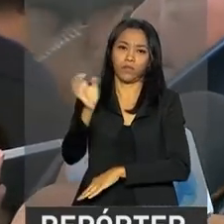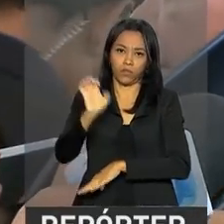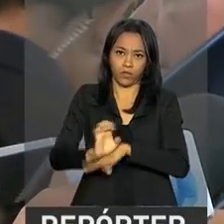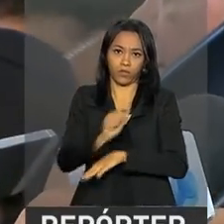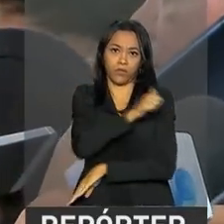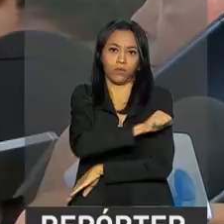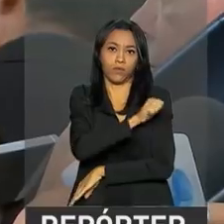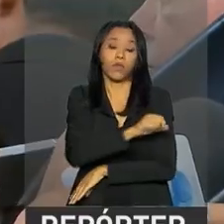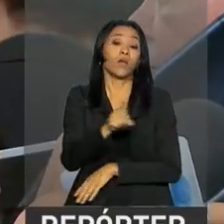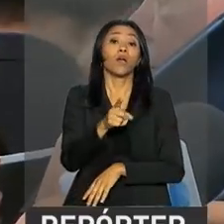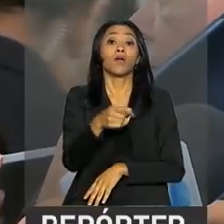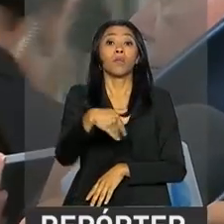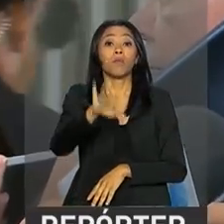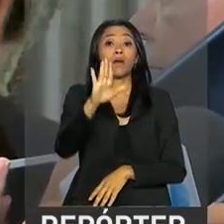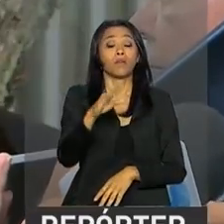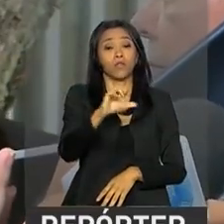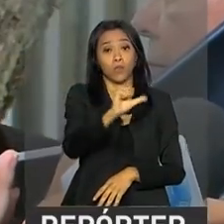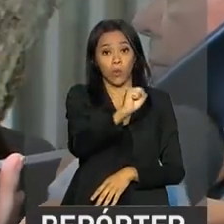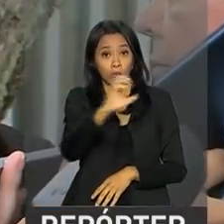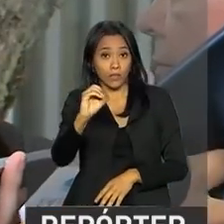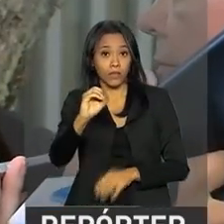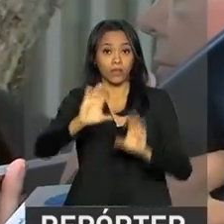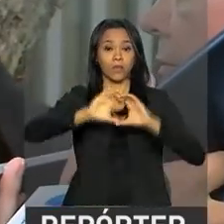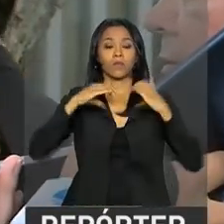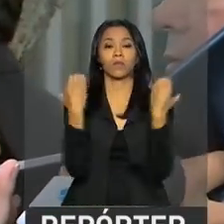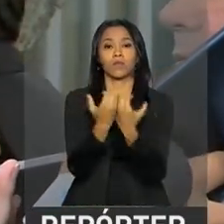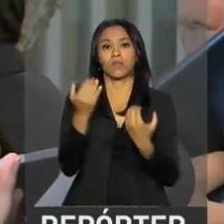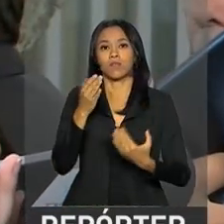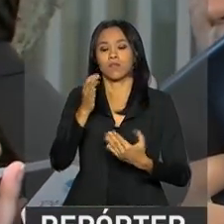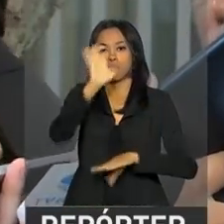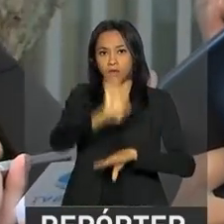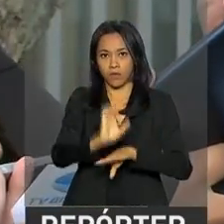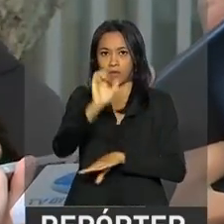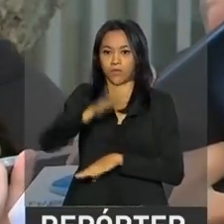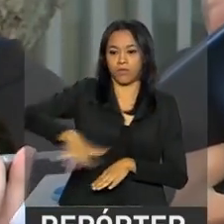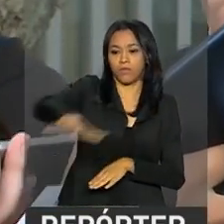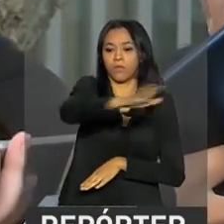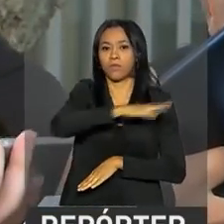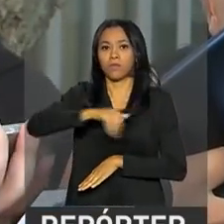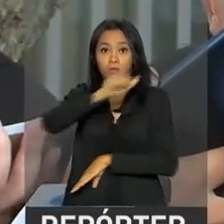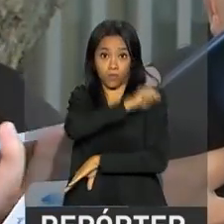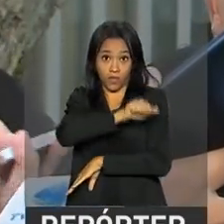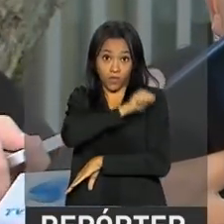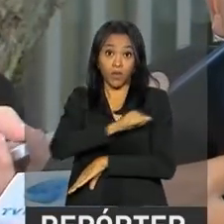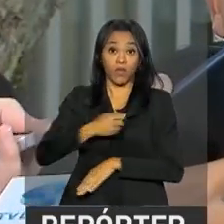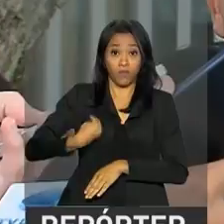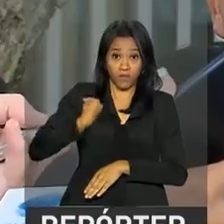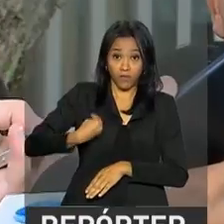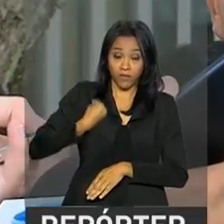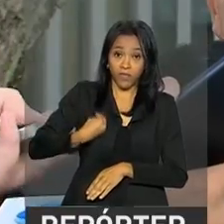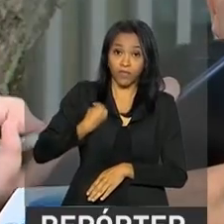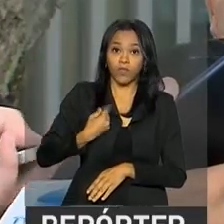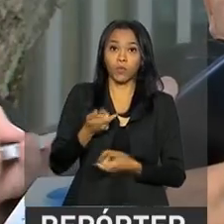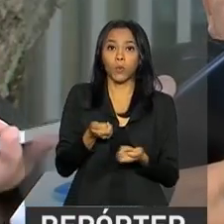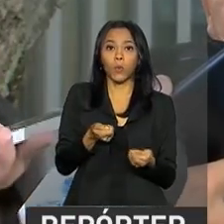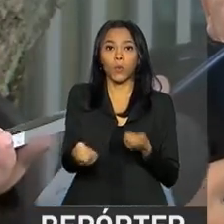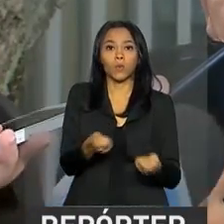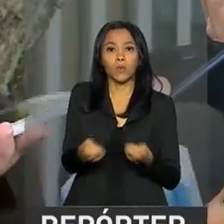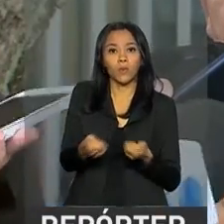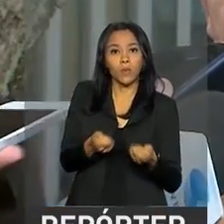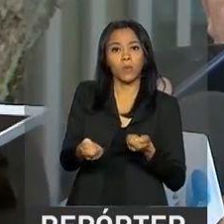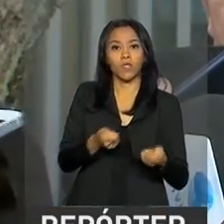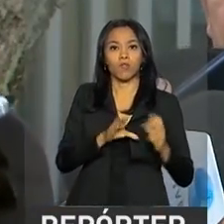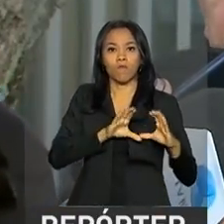de 800 comunidades do rio de janeiro vivem um regime de exceção vivem sob o controle do crime